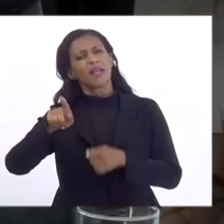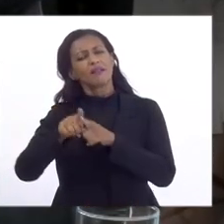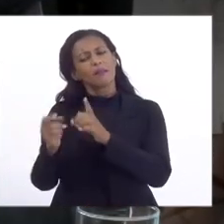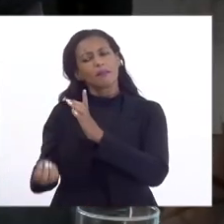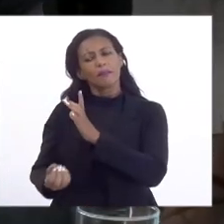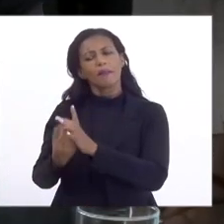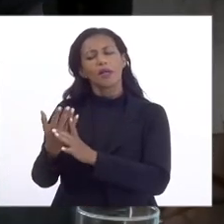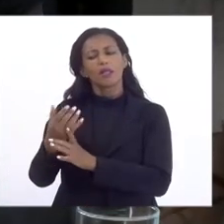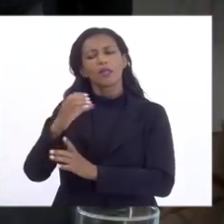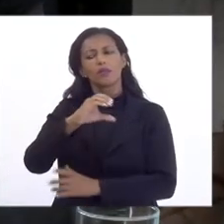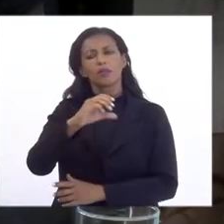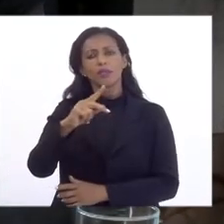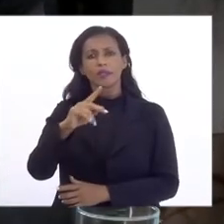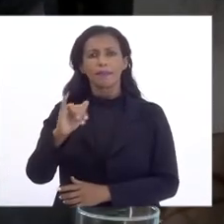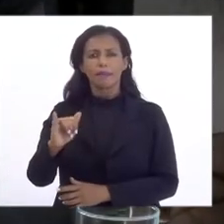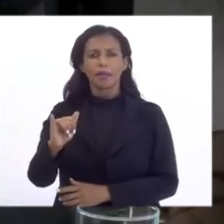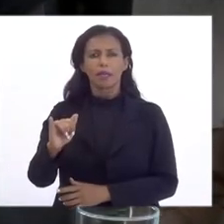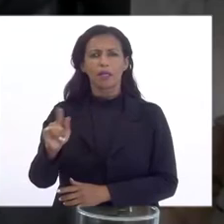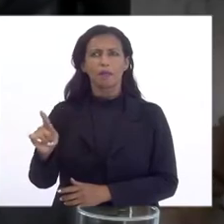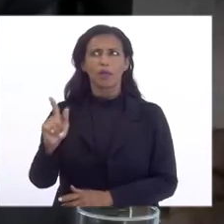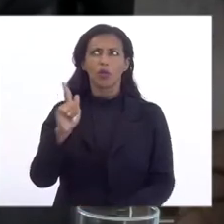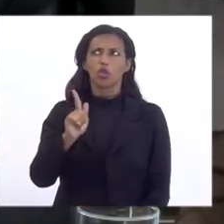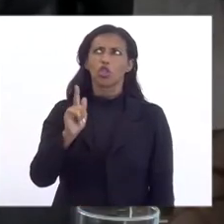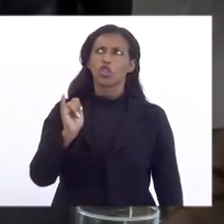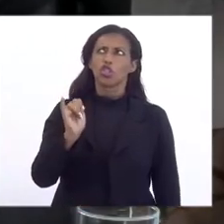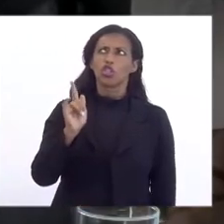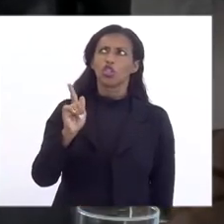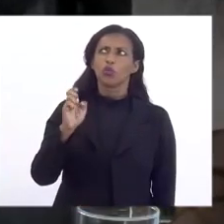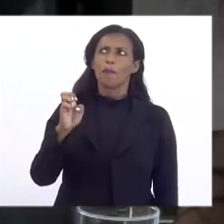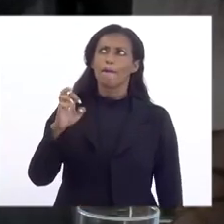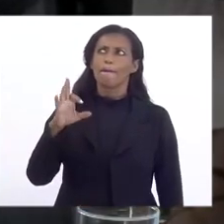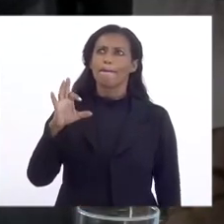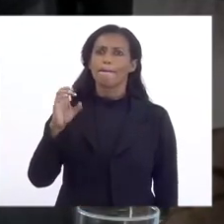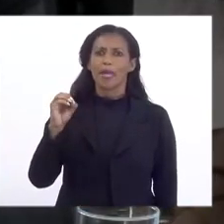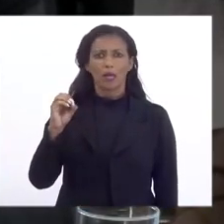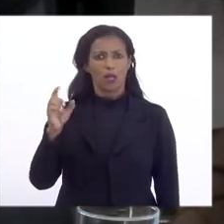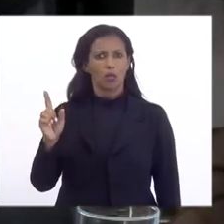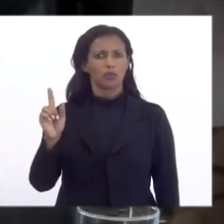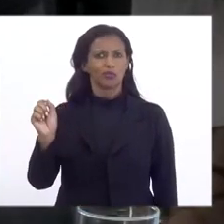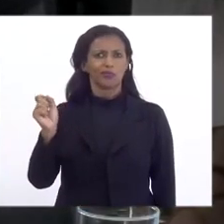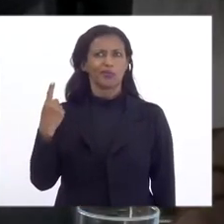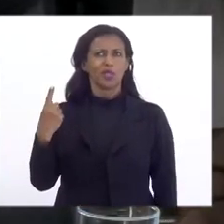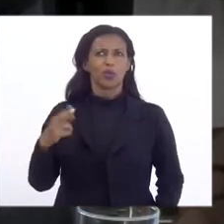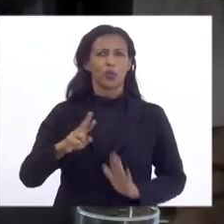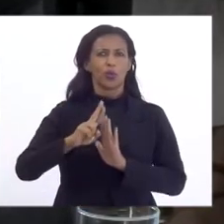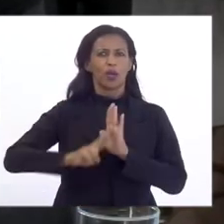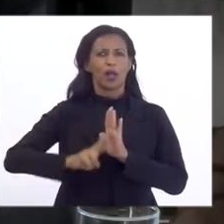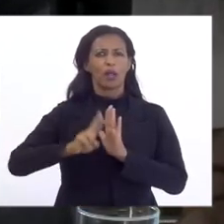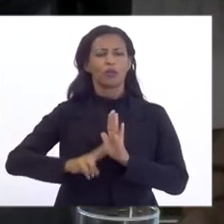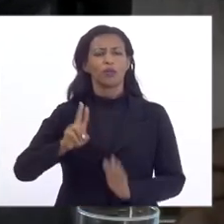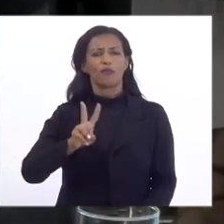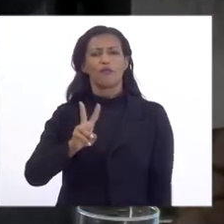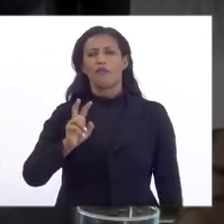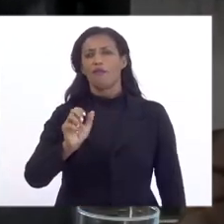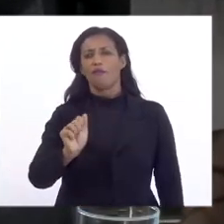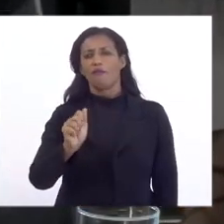época presidida pelo Gilberto Palmares. E eu acho que o relator foi o Wagner